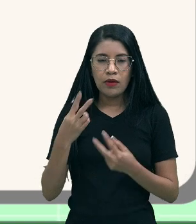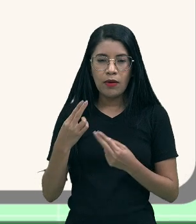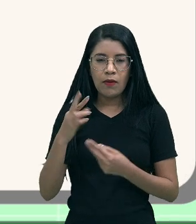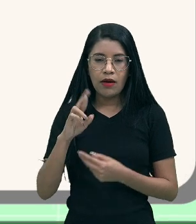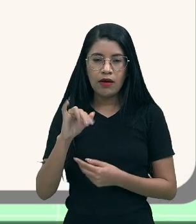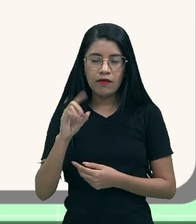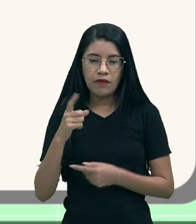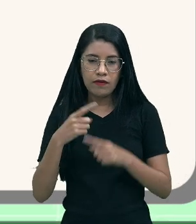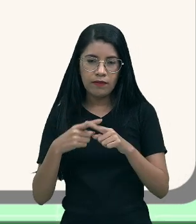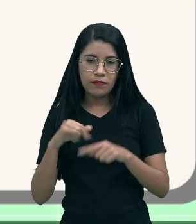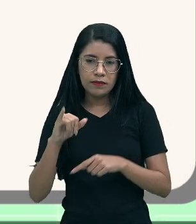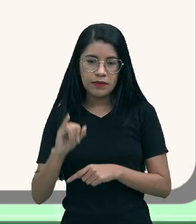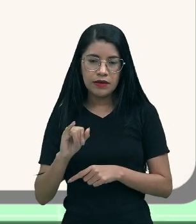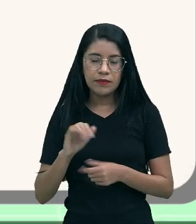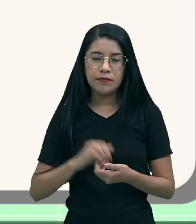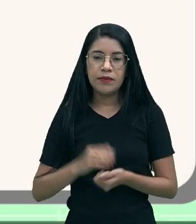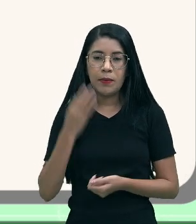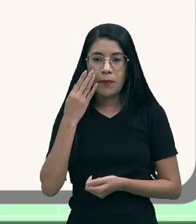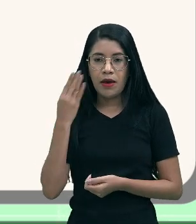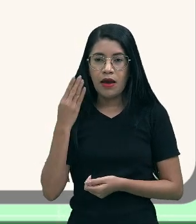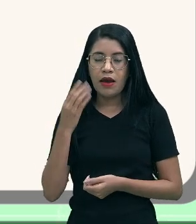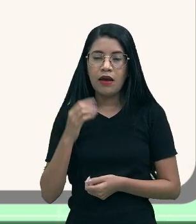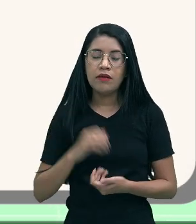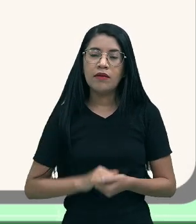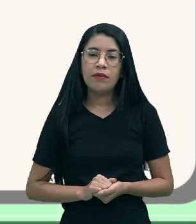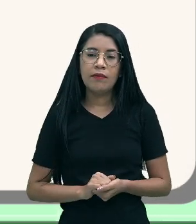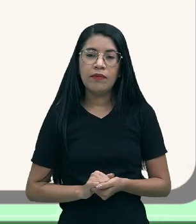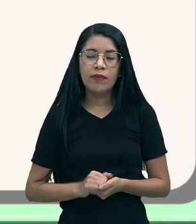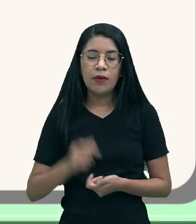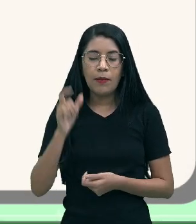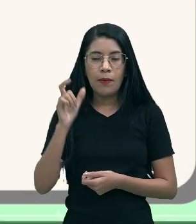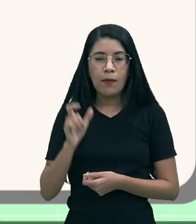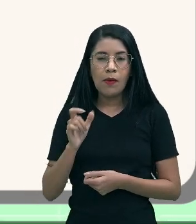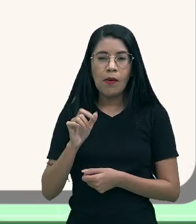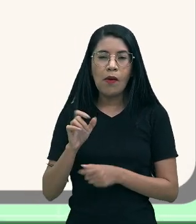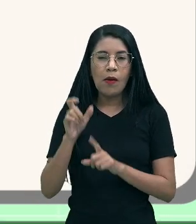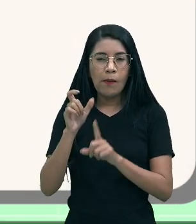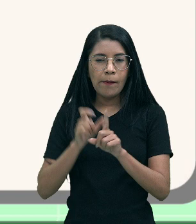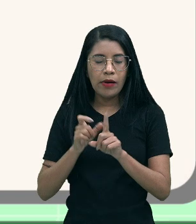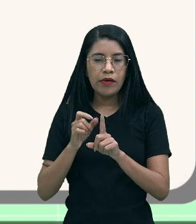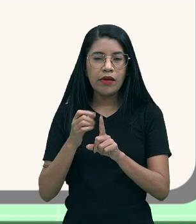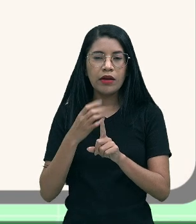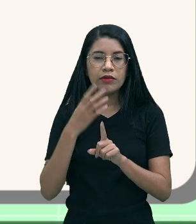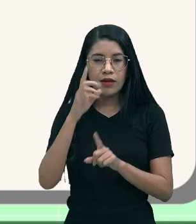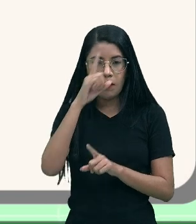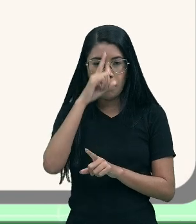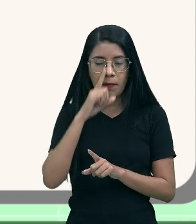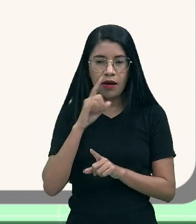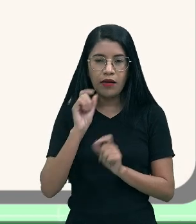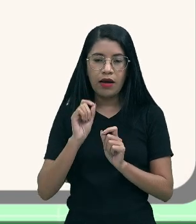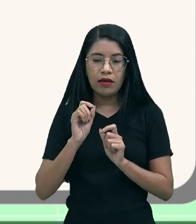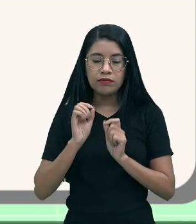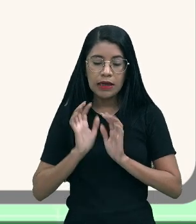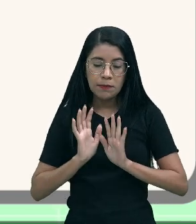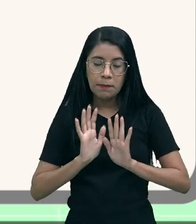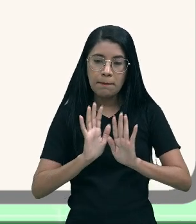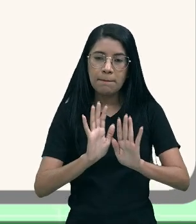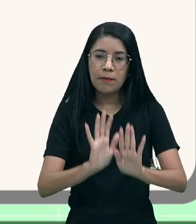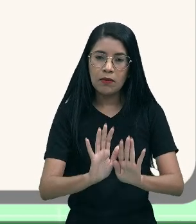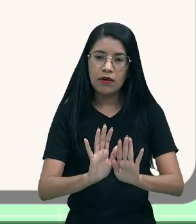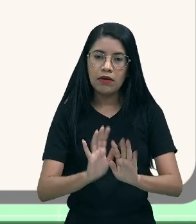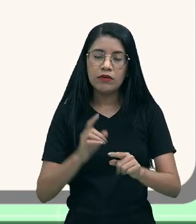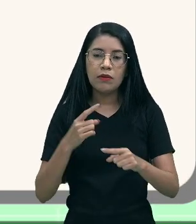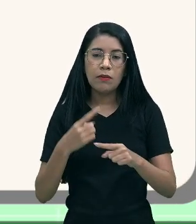que a tensão, que é a voltagem aqui, ó, ela tenta empurrar os elétrons através do fio, porque corrente elétrica é fluxo